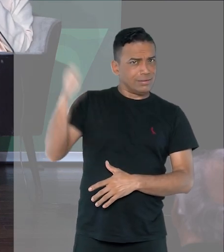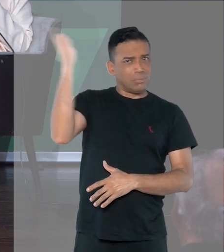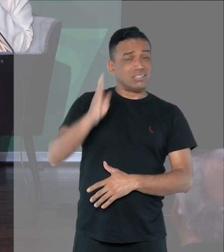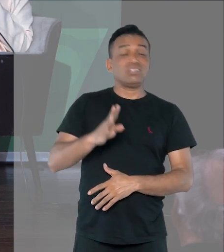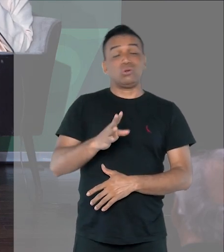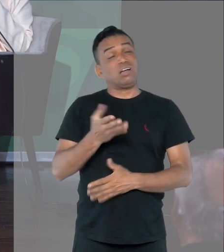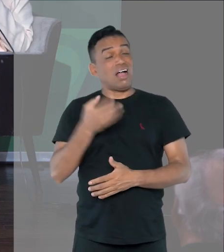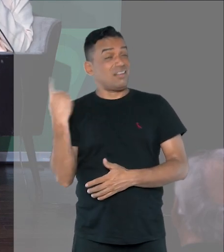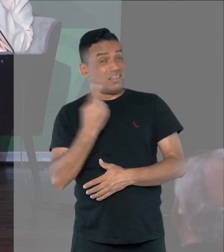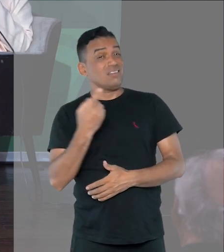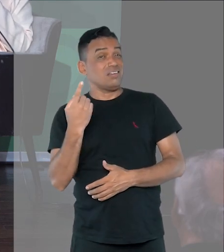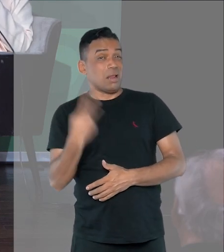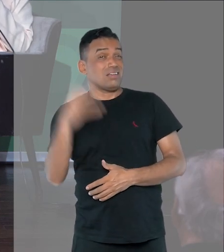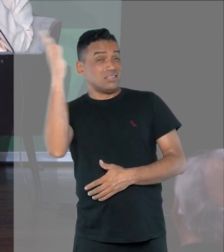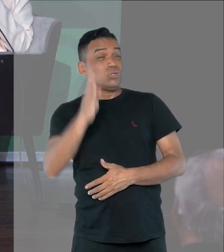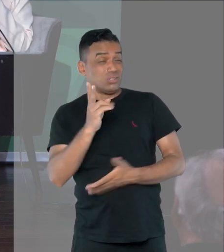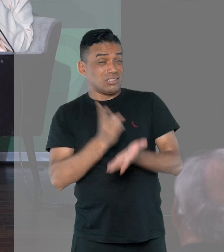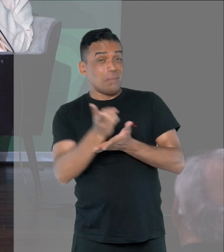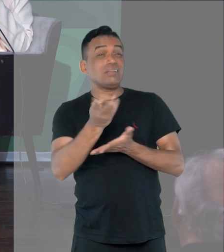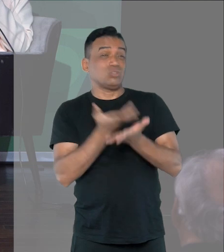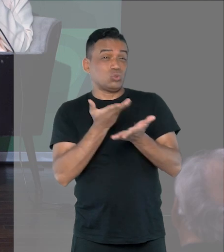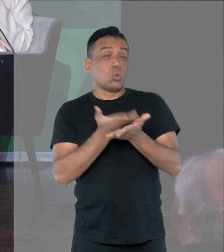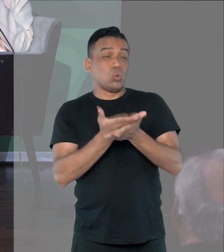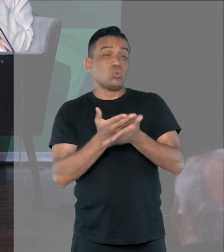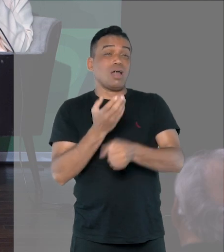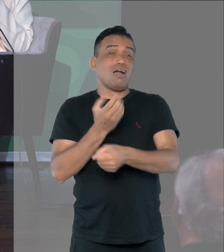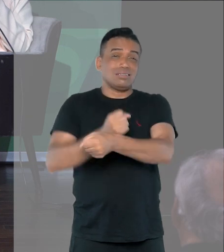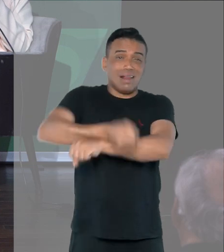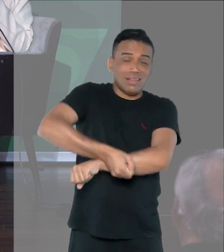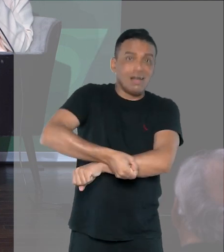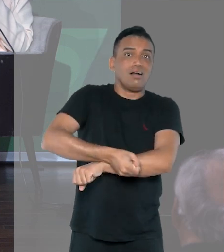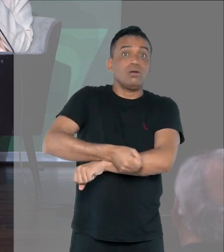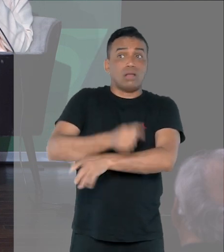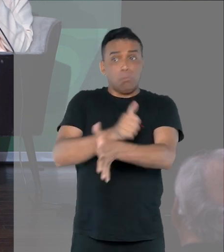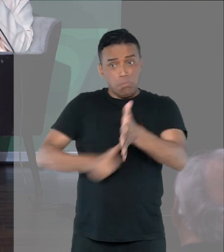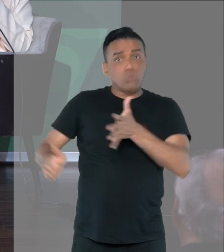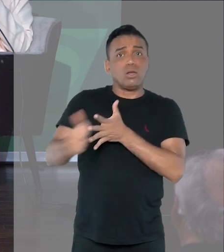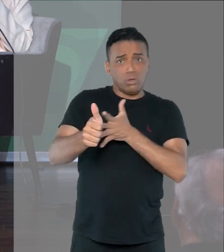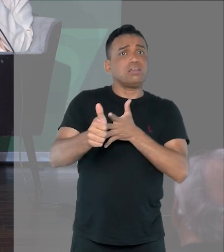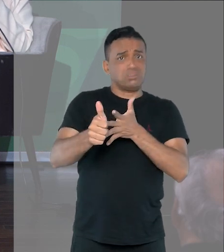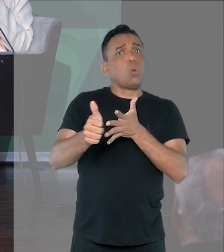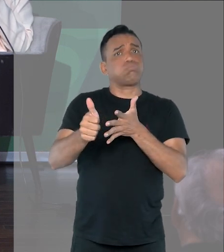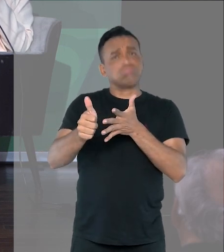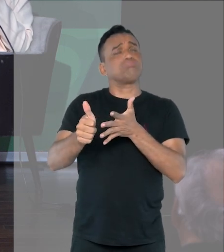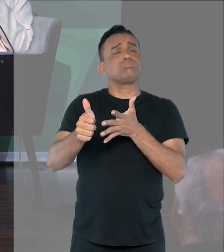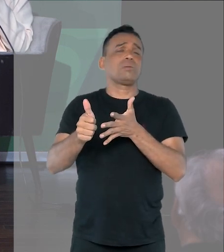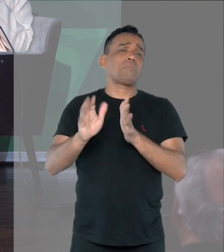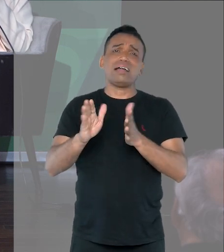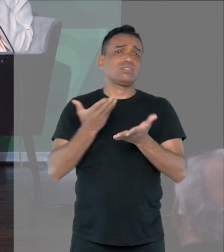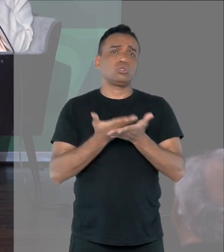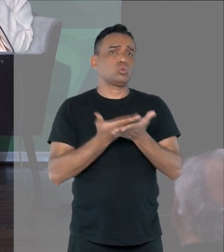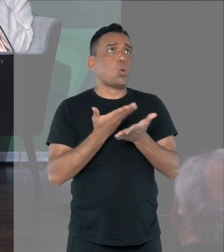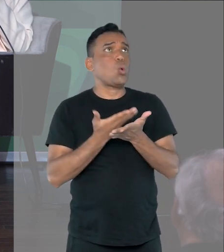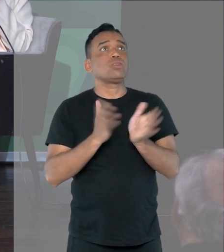isso é ótimo, é necessário, esses protagonistas têm que fazer parte da nossa história e fizeram parte da nossa história. Mas ninguém estuda a